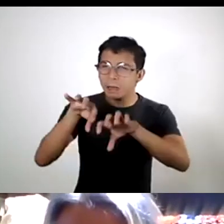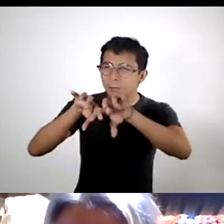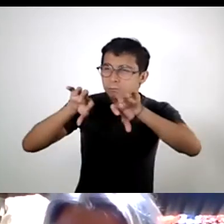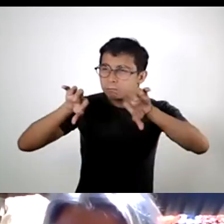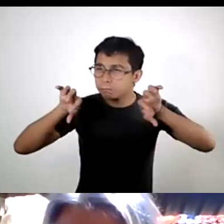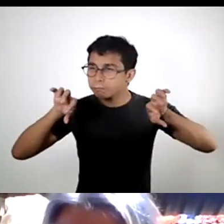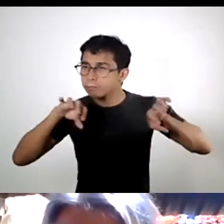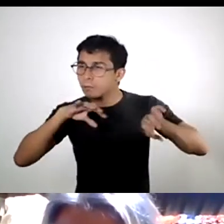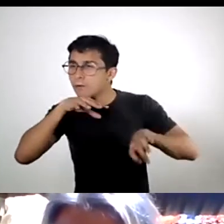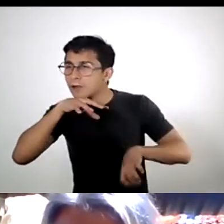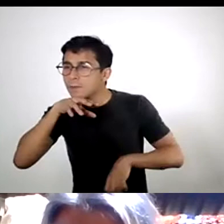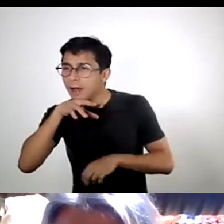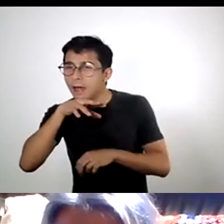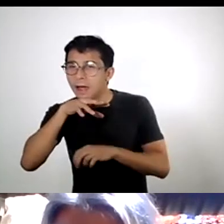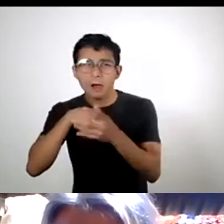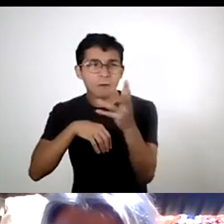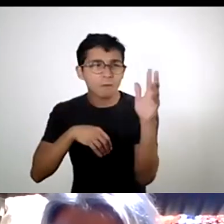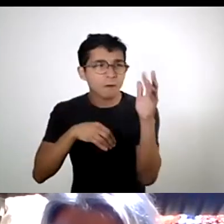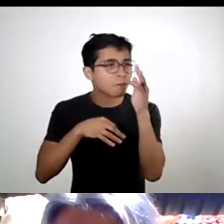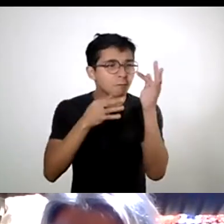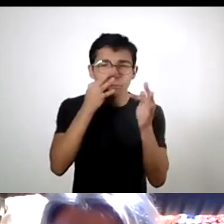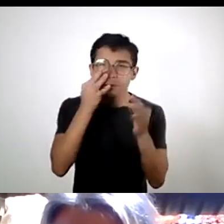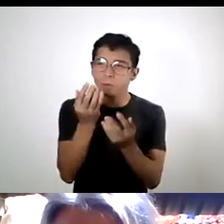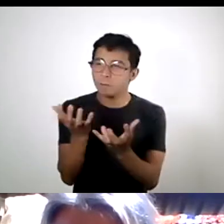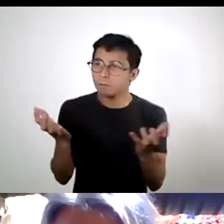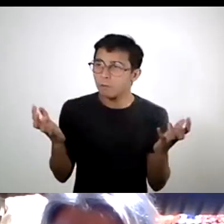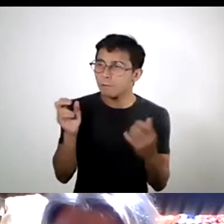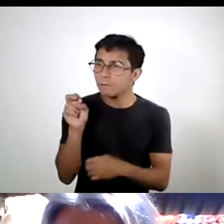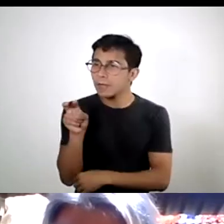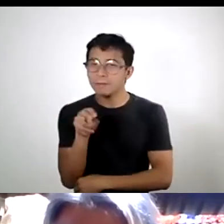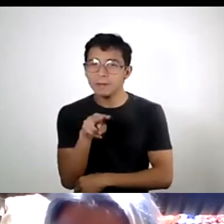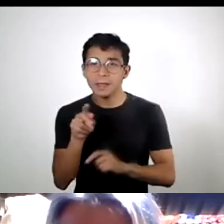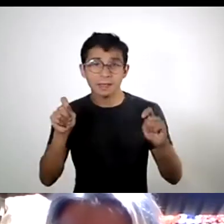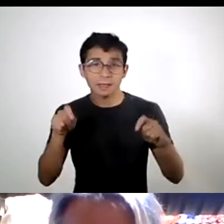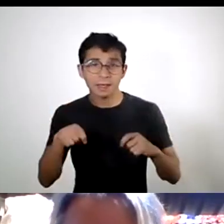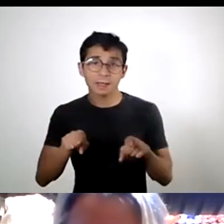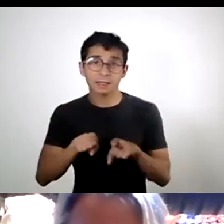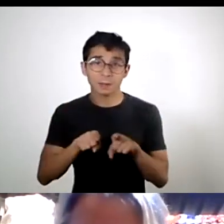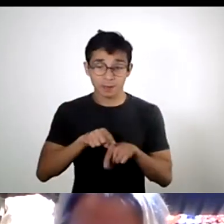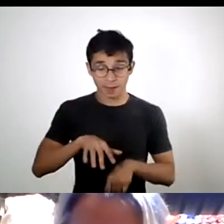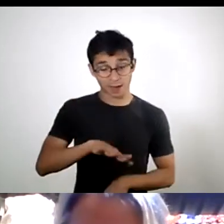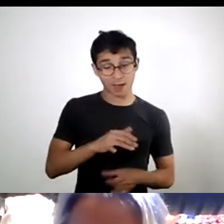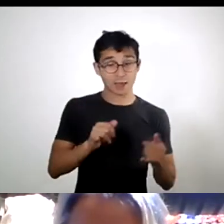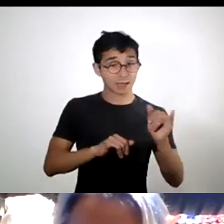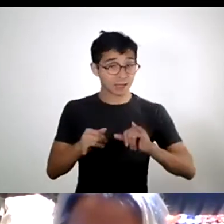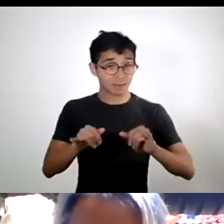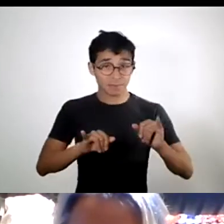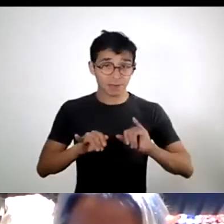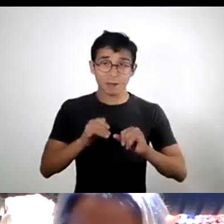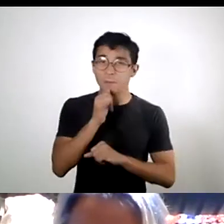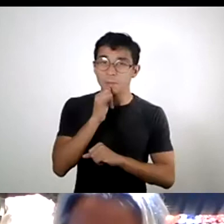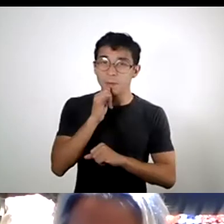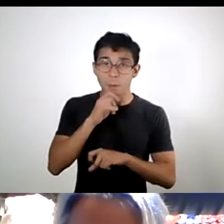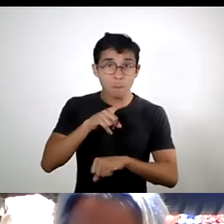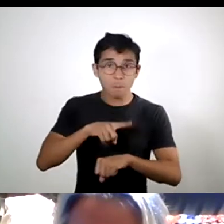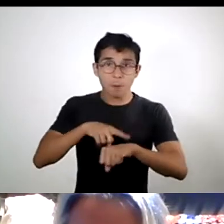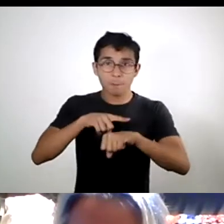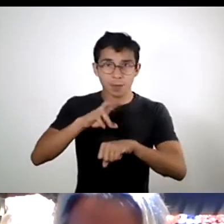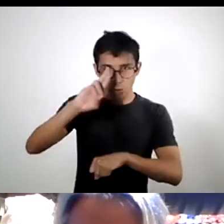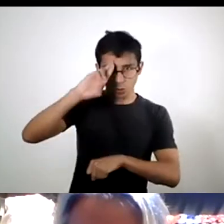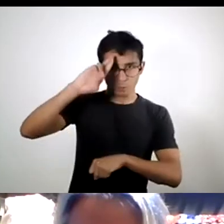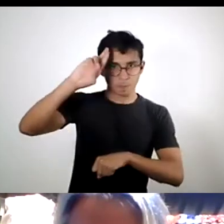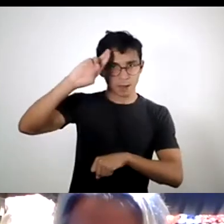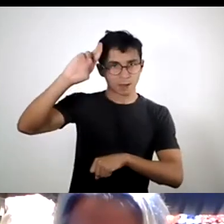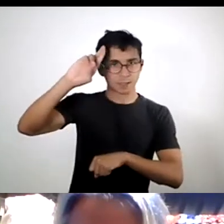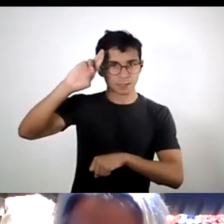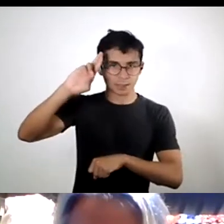ver a fauna, eu posso ver a composição química no momento que os mestres e mestras